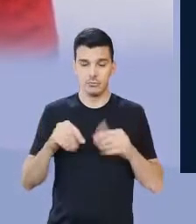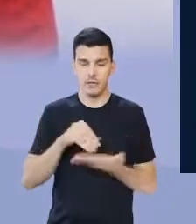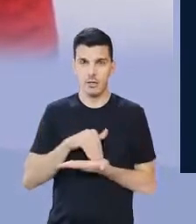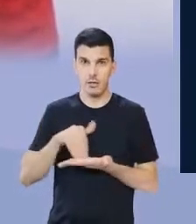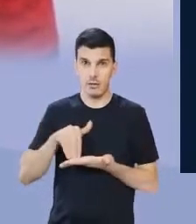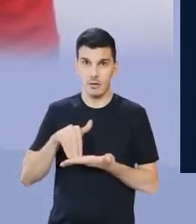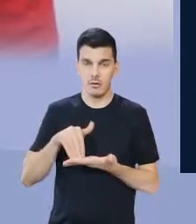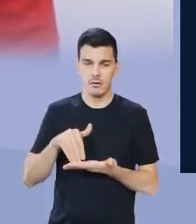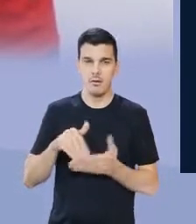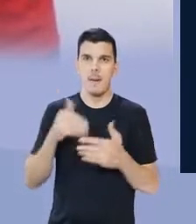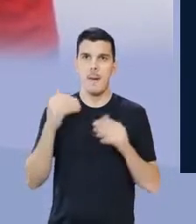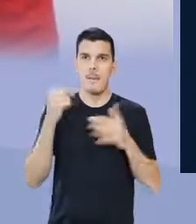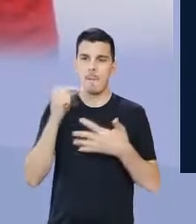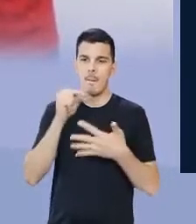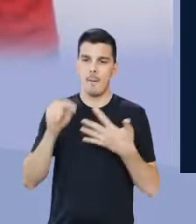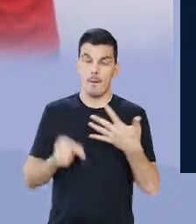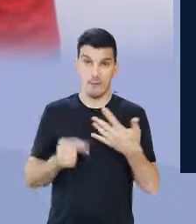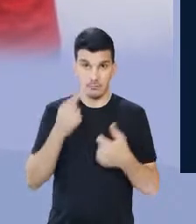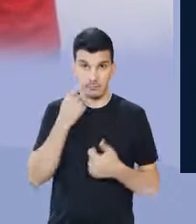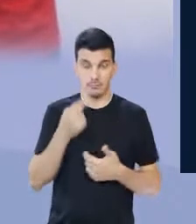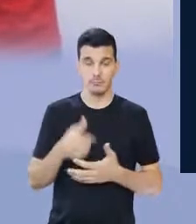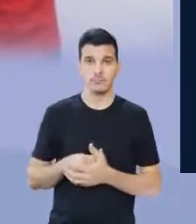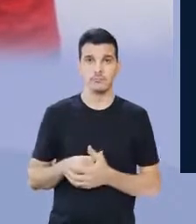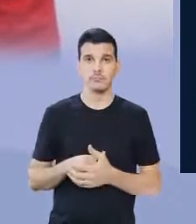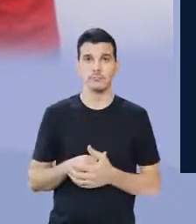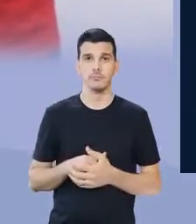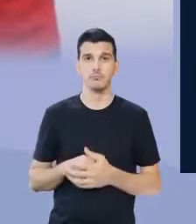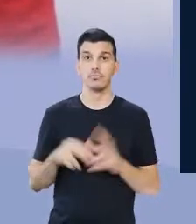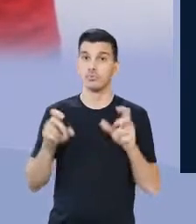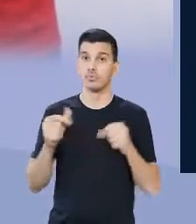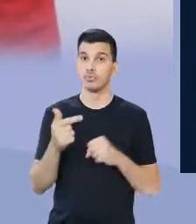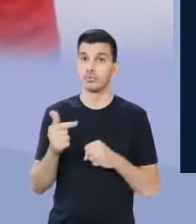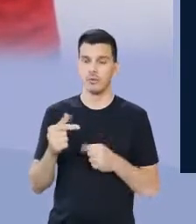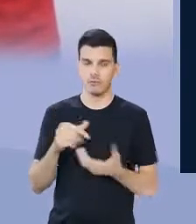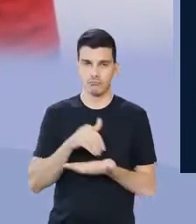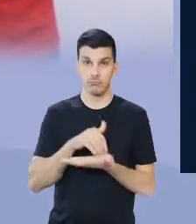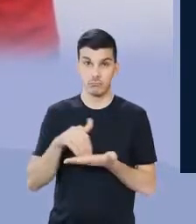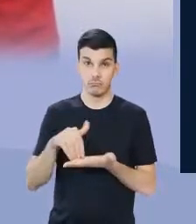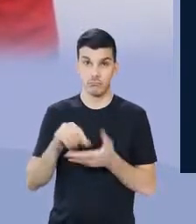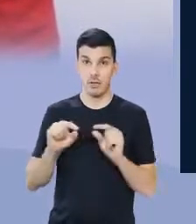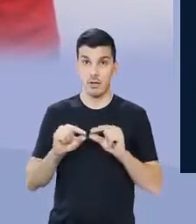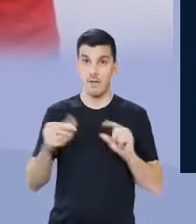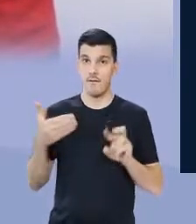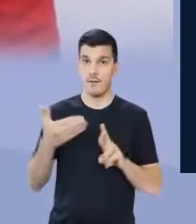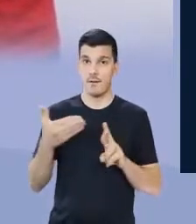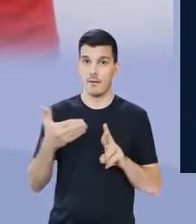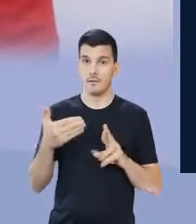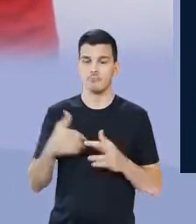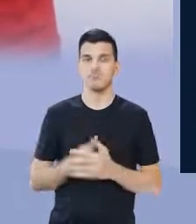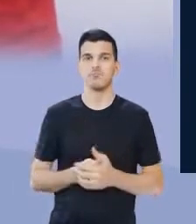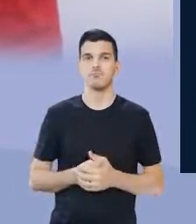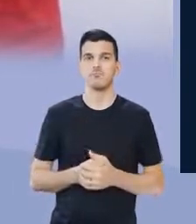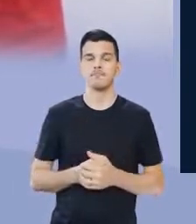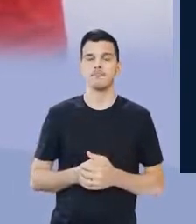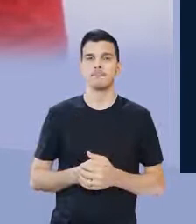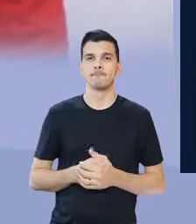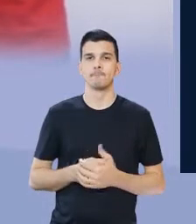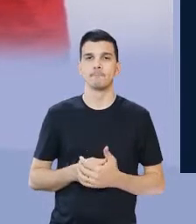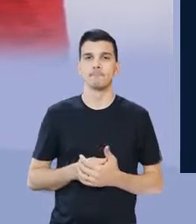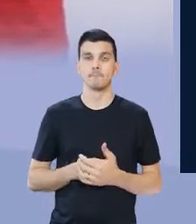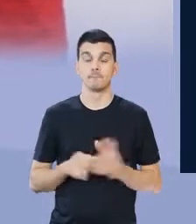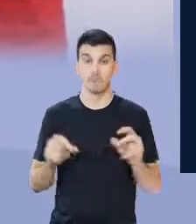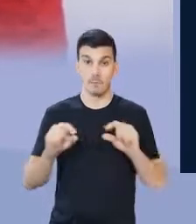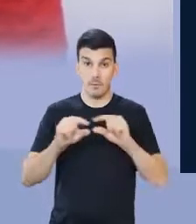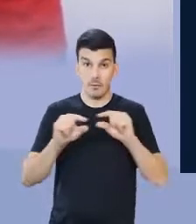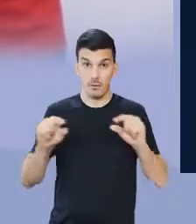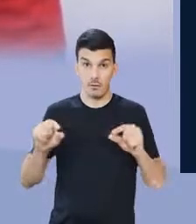Então vamos lá. Título não tem, nós temos a fonte ali. Beleza, não está dizendo tanto assim. Enunciado, a autora desse